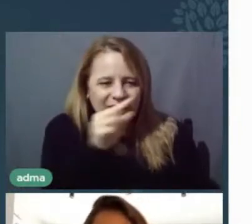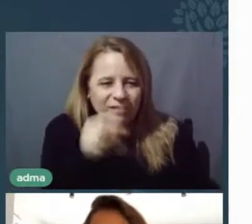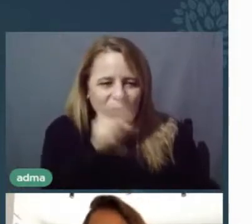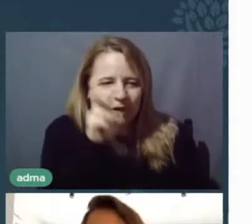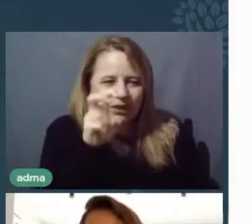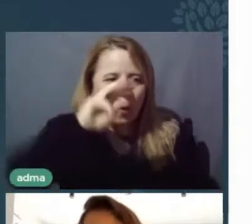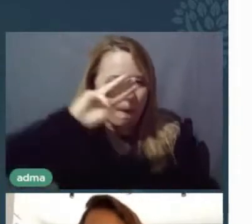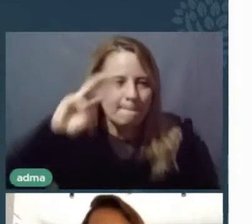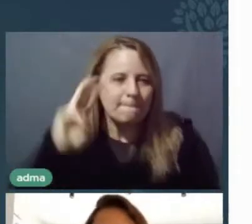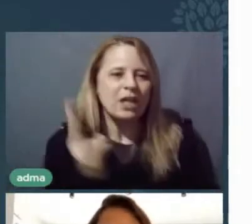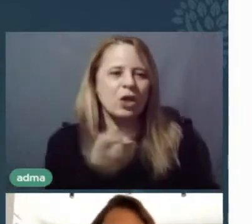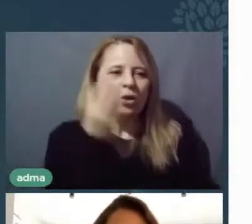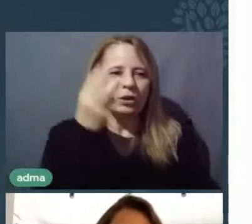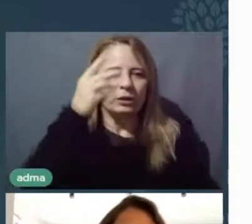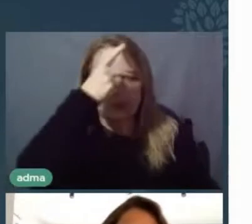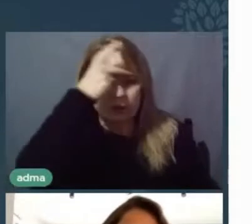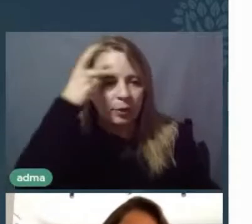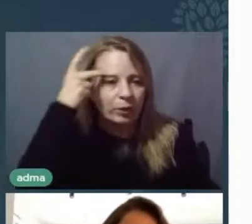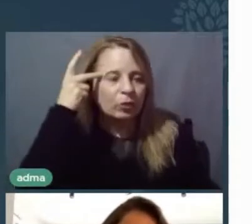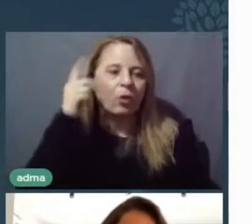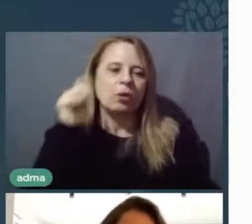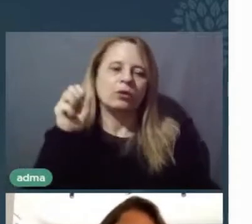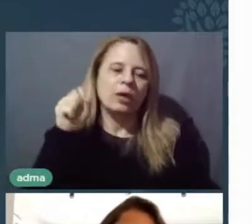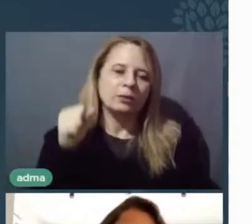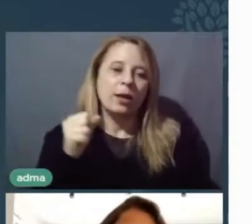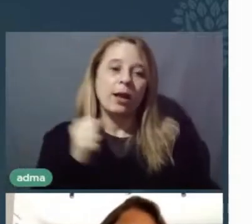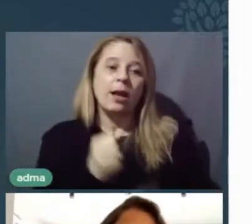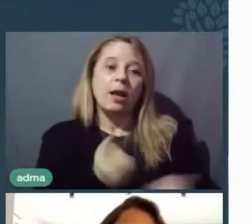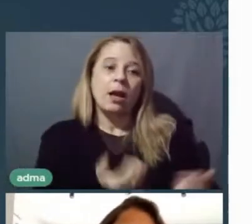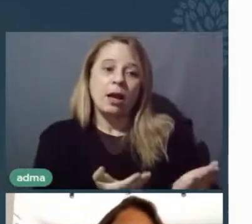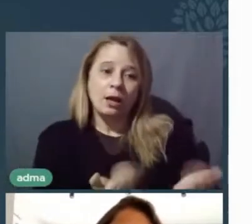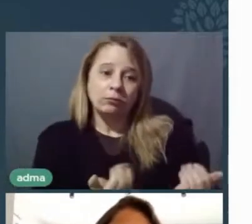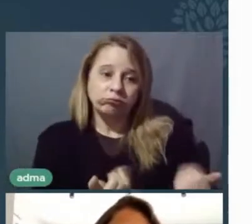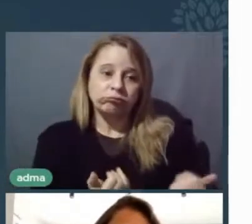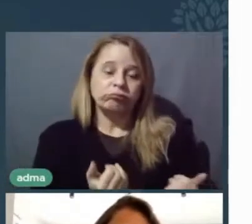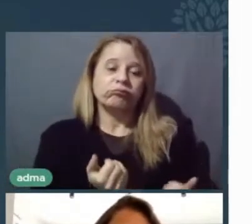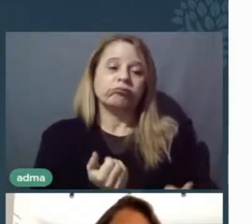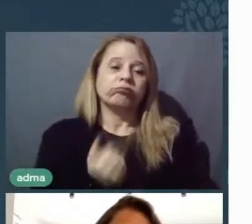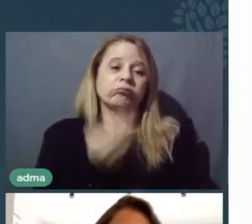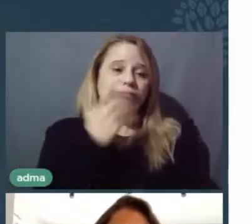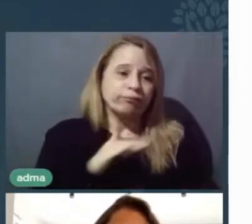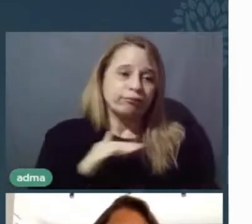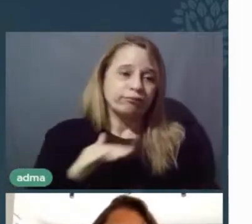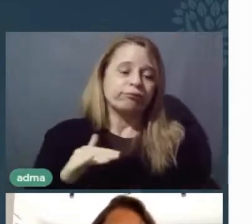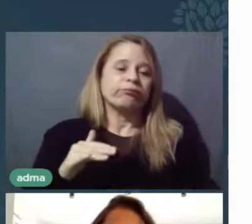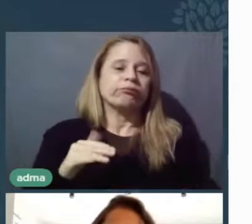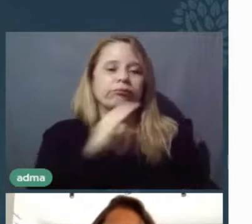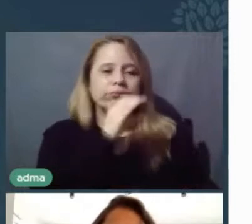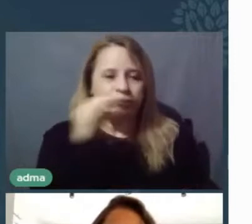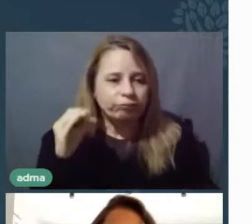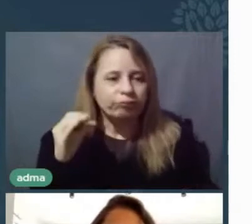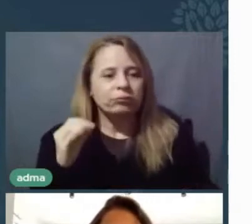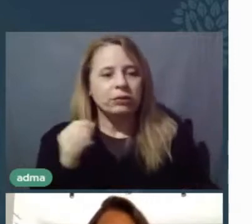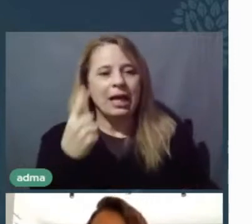com asma, adultos, jovens e crianças, sendo que dessa população total, cerca